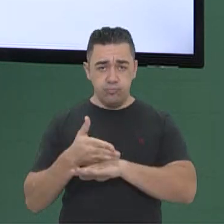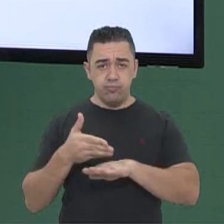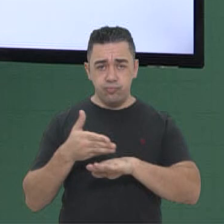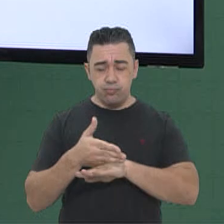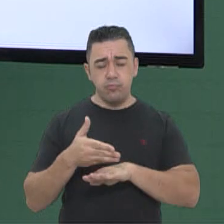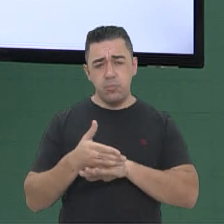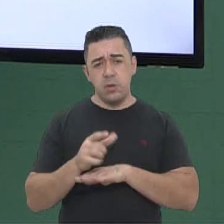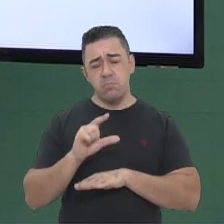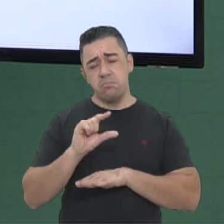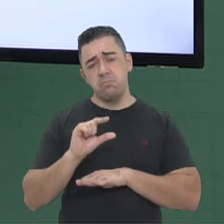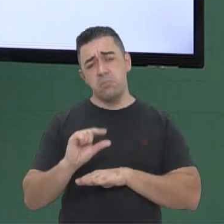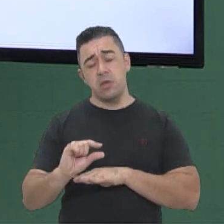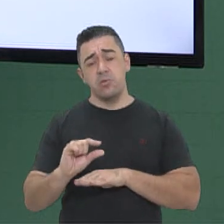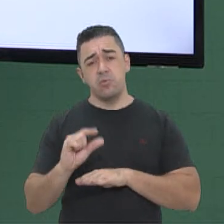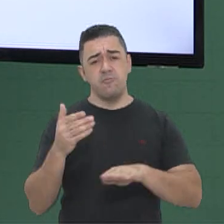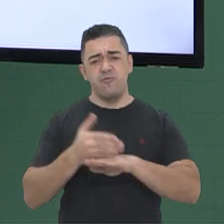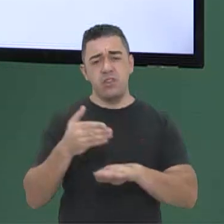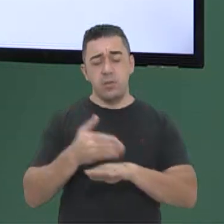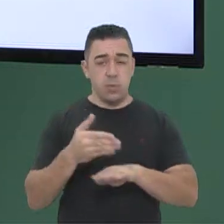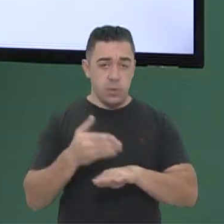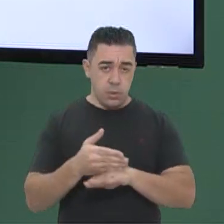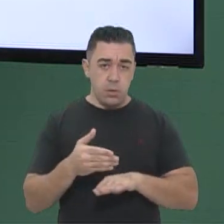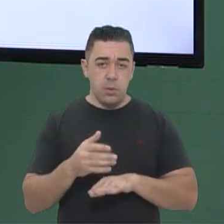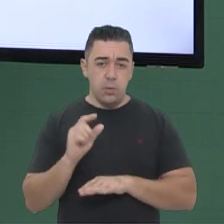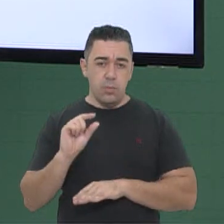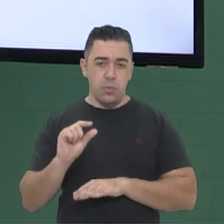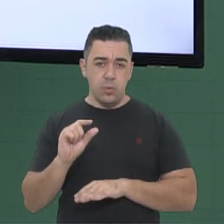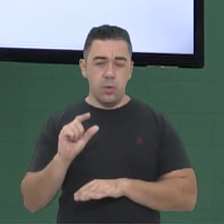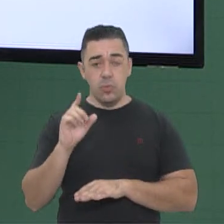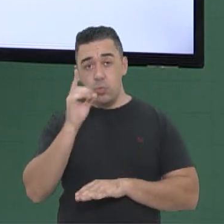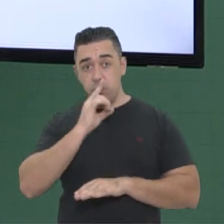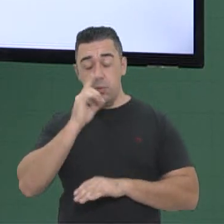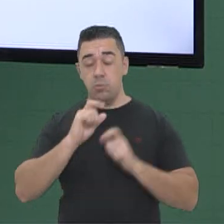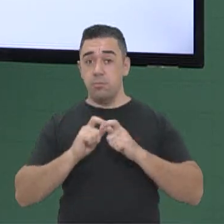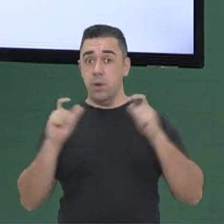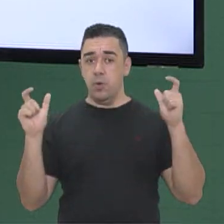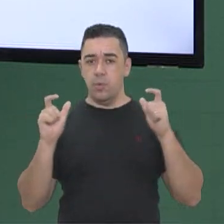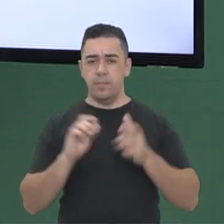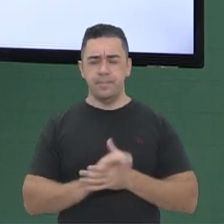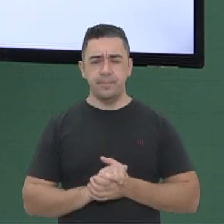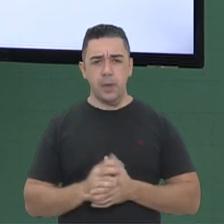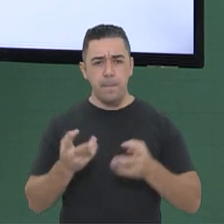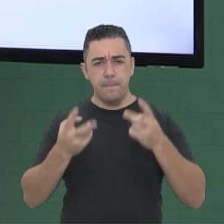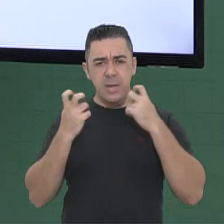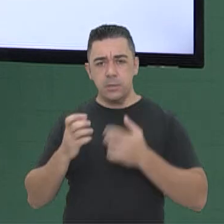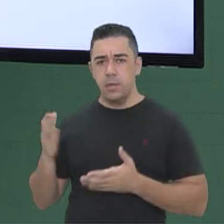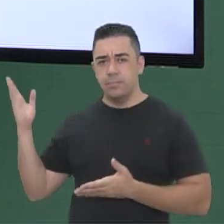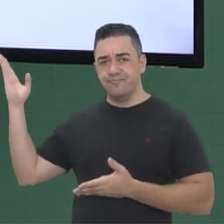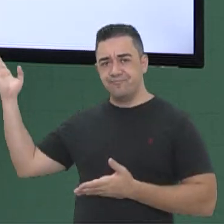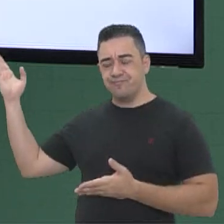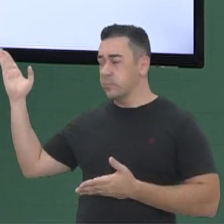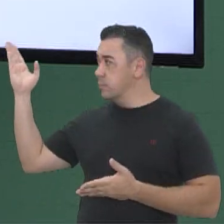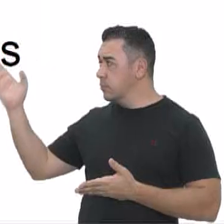são menos frequentes que aos domingos. Vocês podem observar